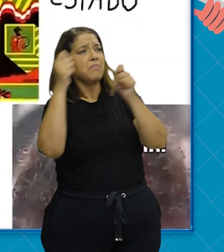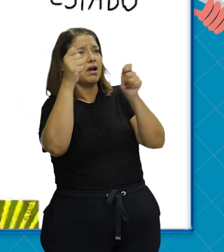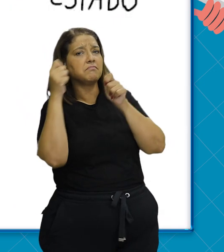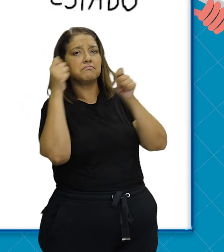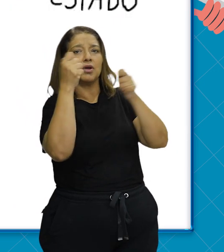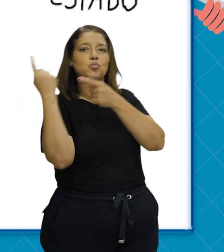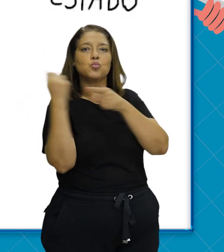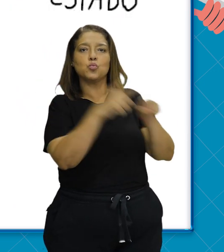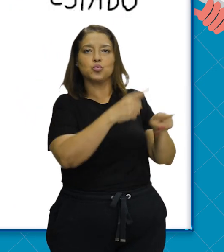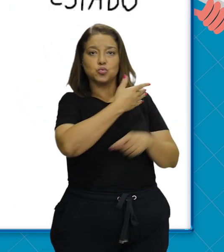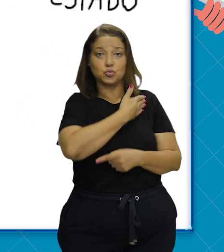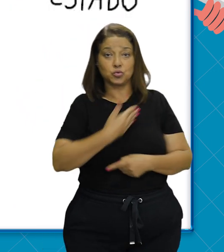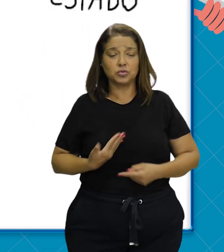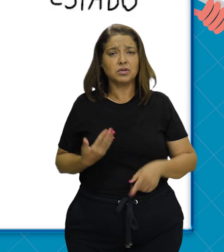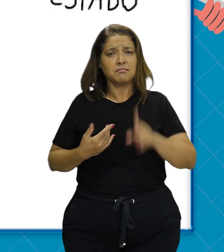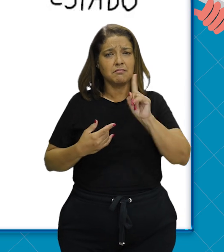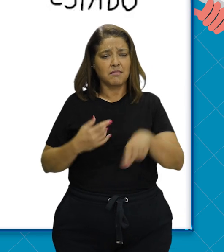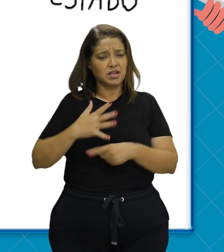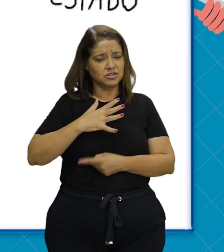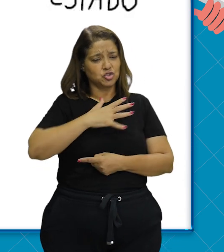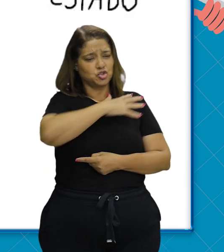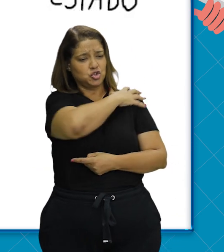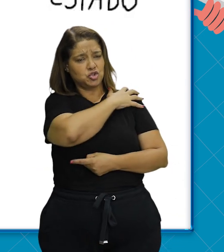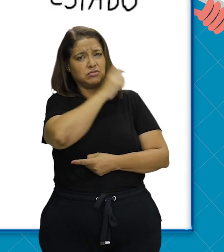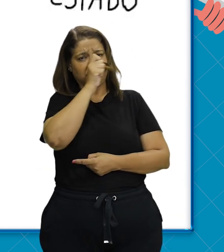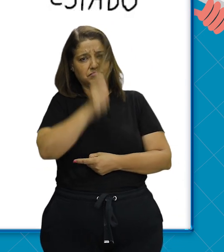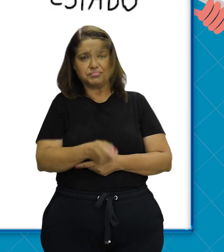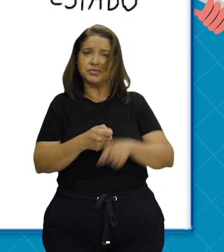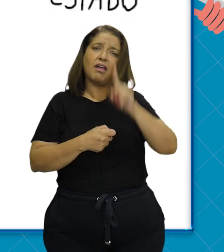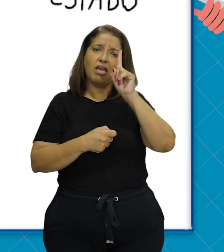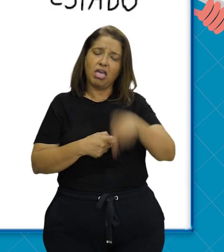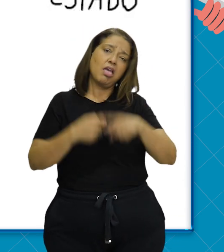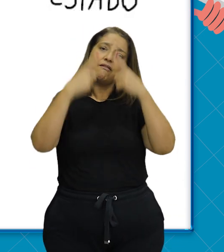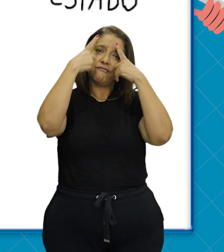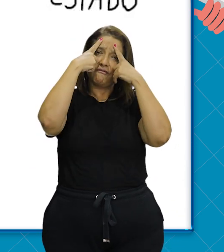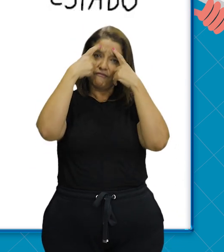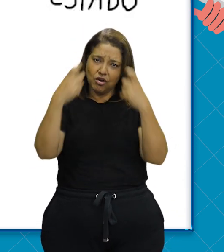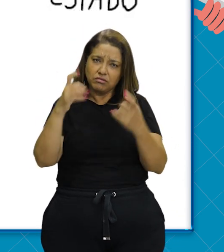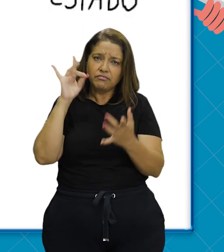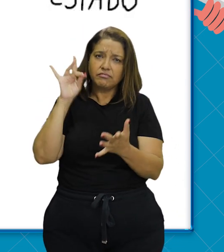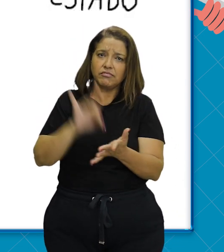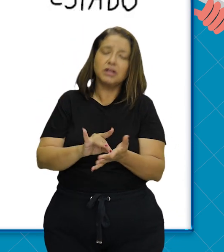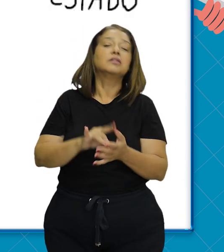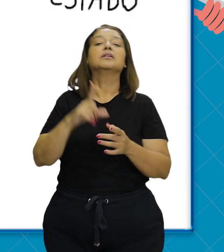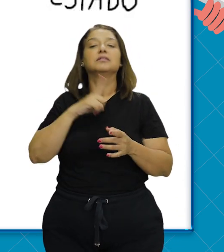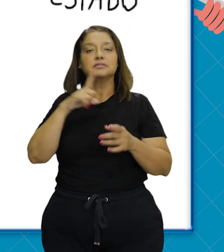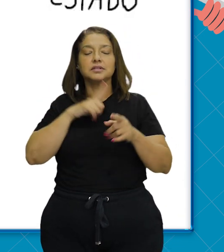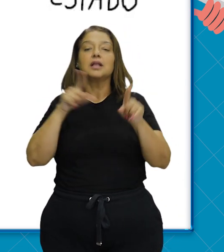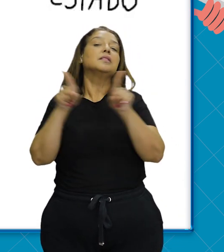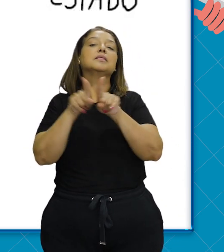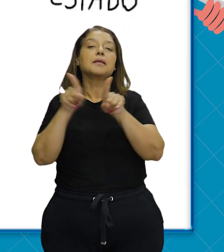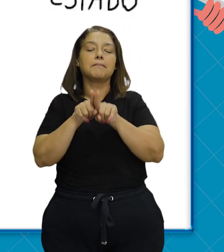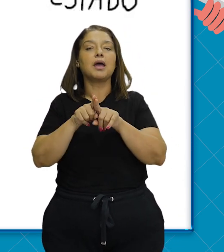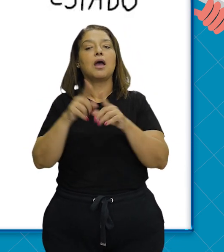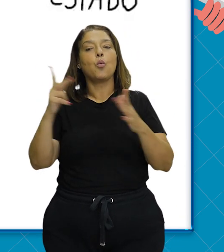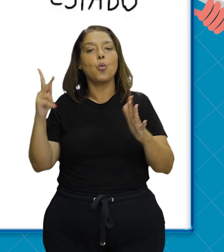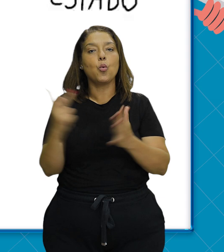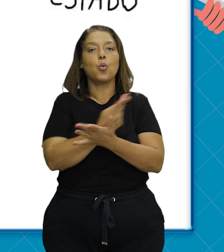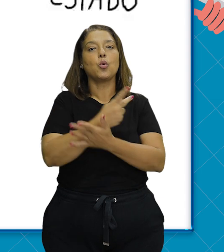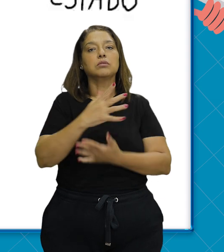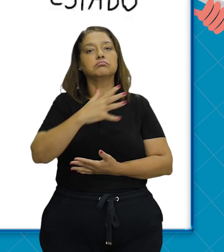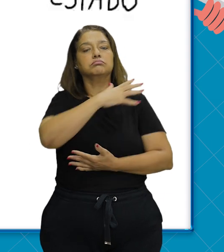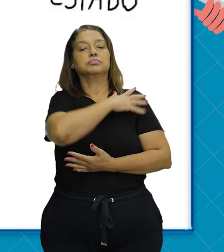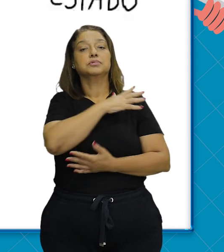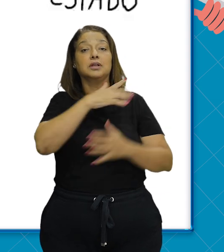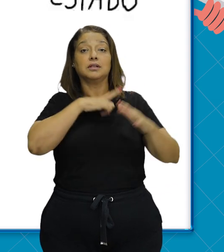voltando ao governo, será que a ditadura foi mesmo violenta assim? Ao mesmo tempo, estavam acontecendo ditaduras muito repressivas